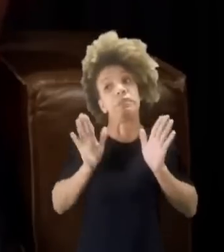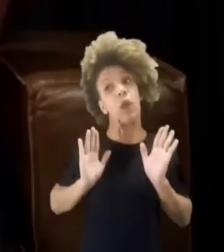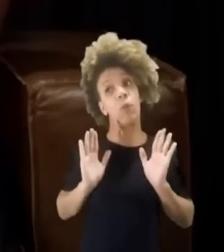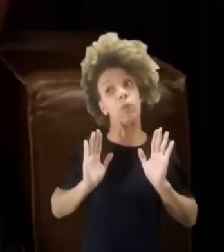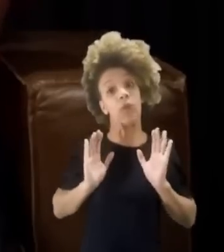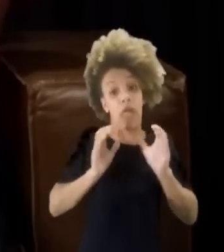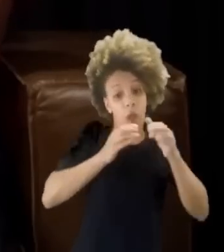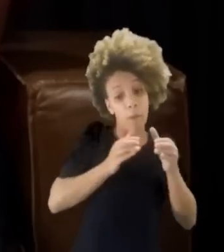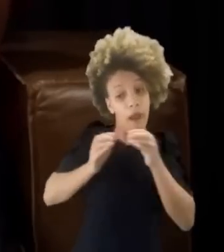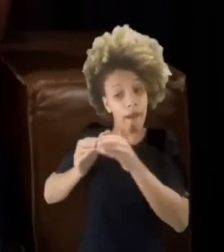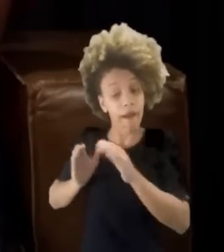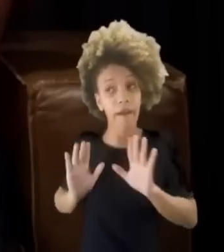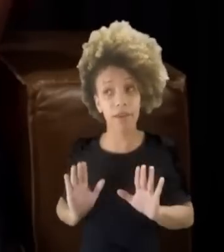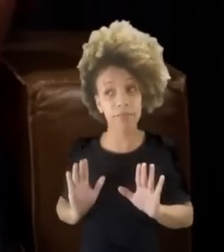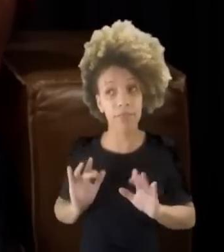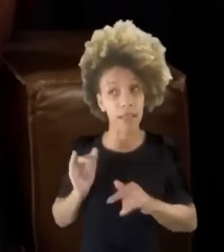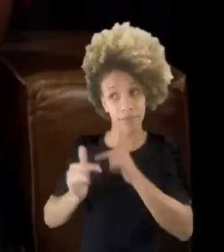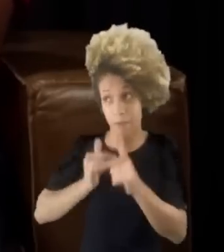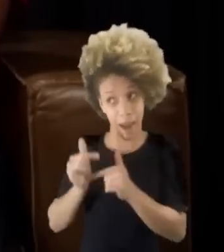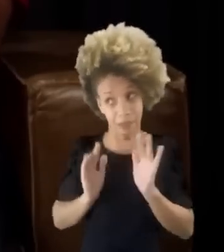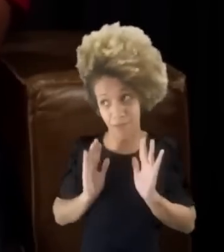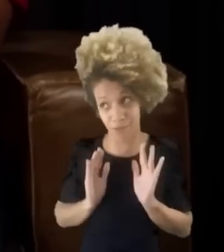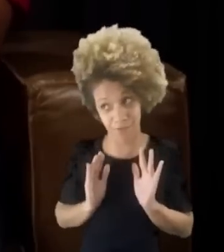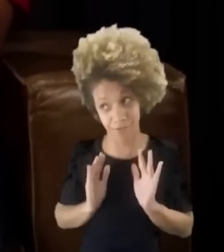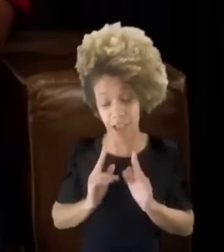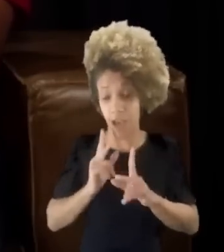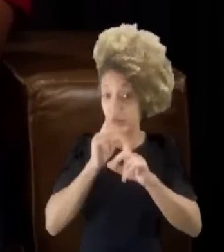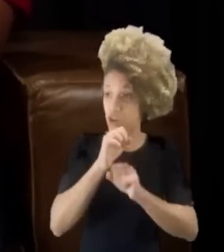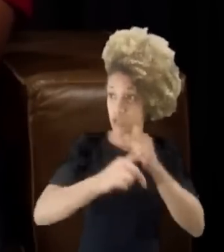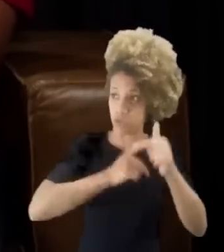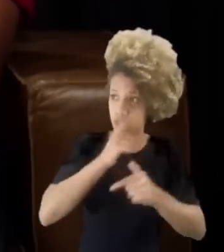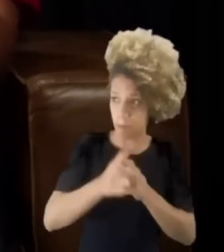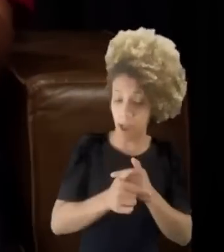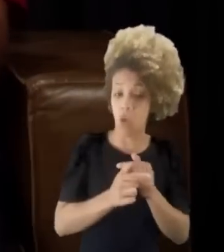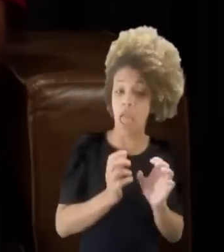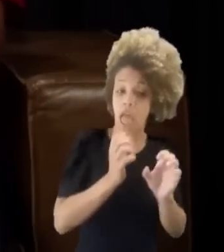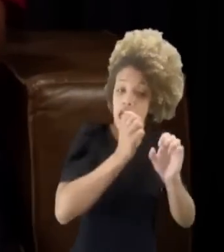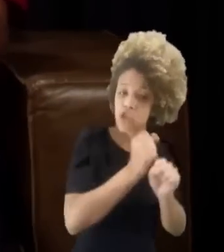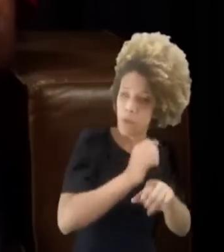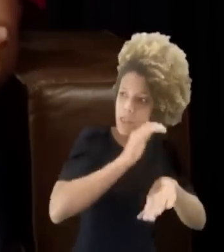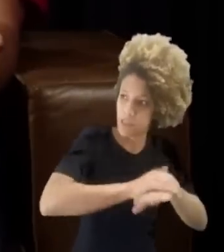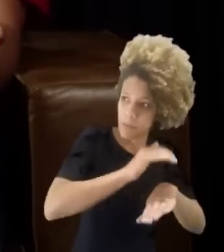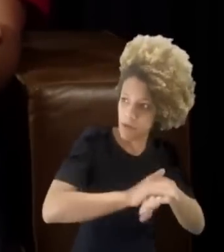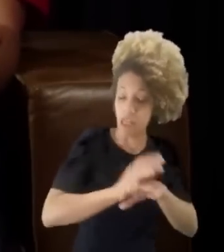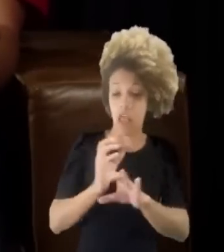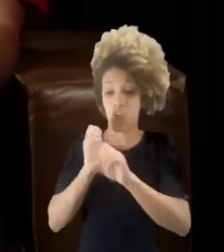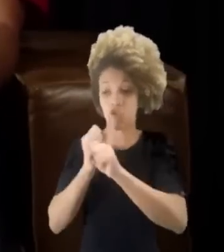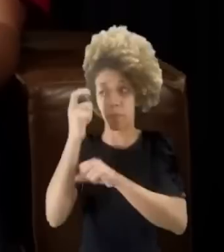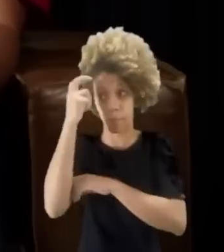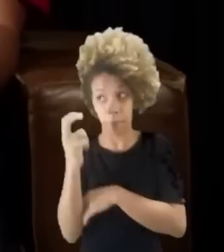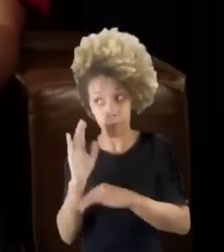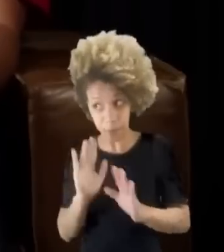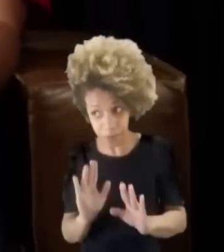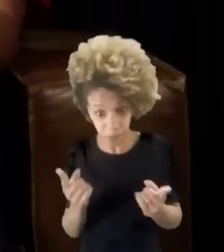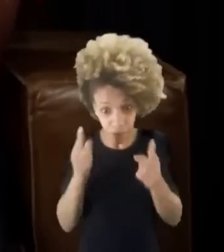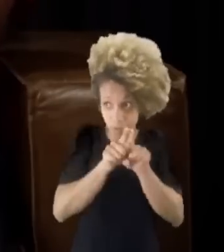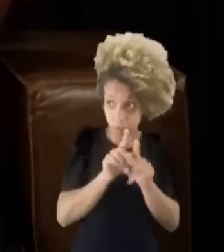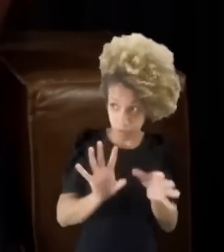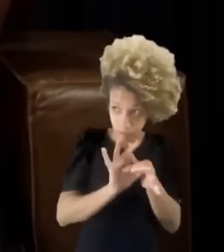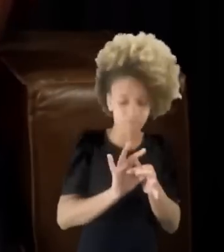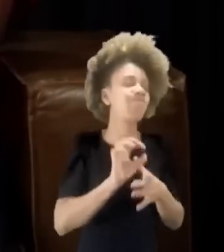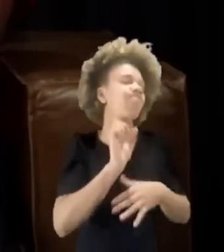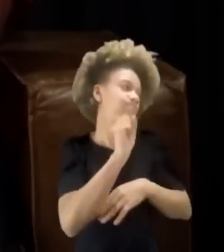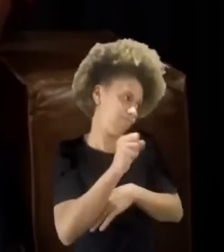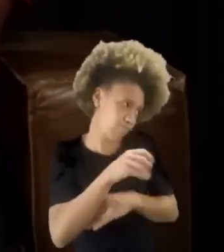uma classe não é uma classe trabalhadora a força de trabalho ela é a soma da força braçal com a força intelectual entendeu então